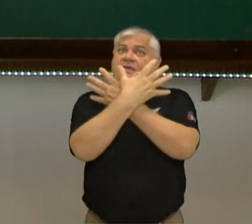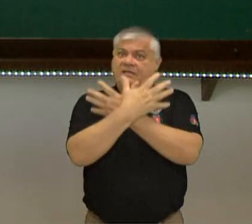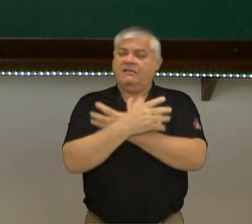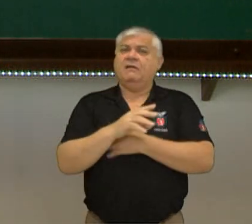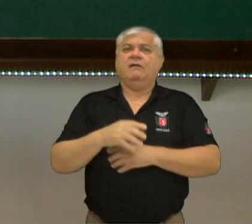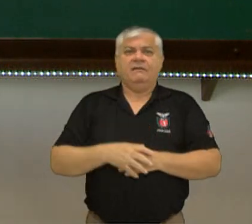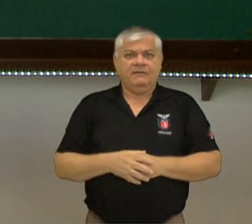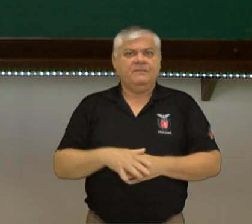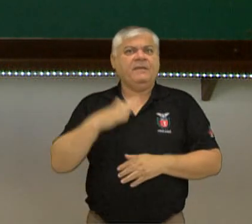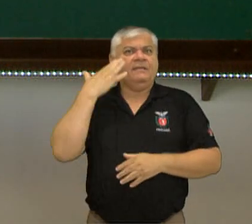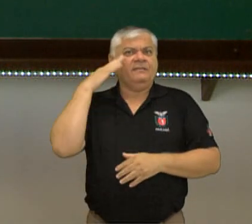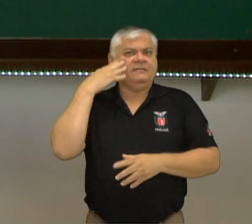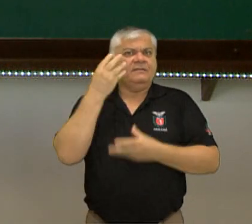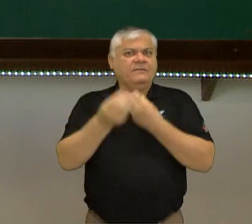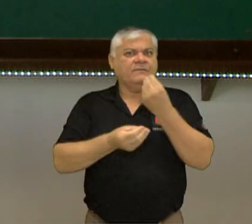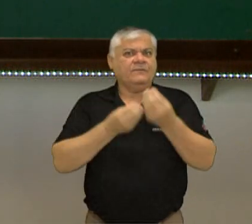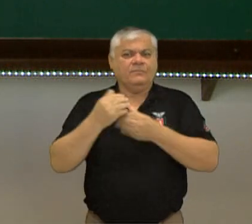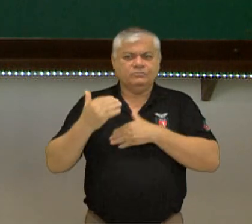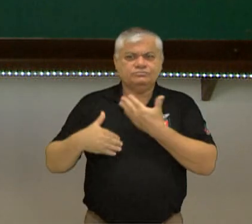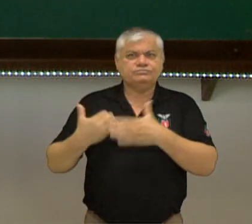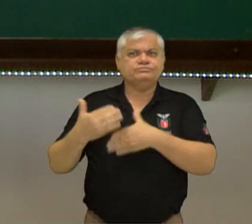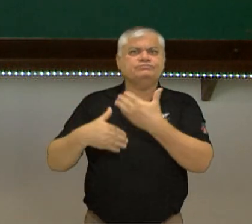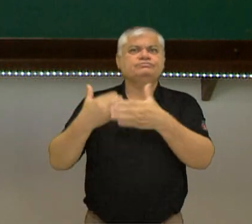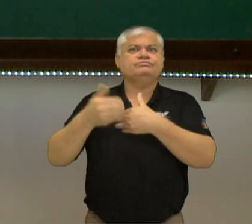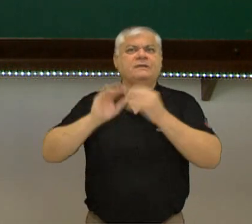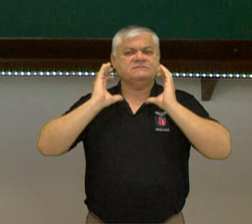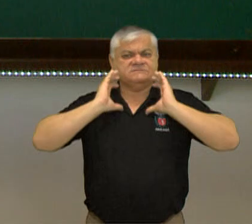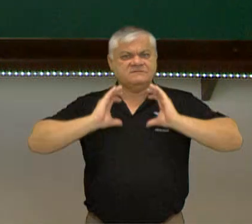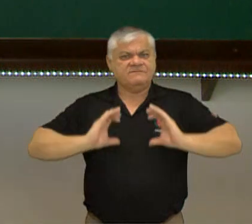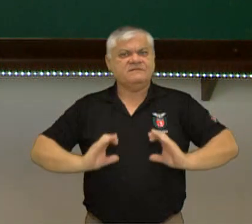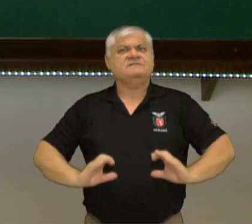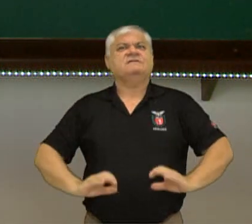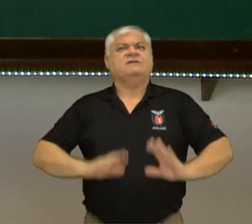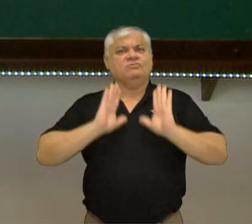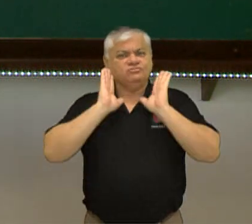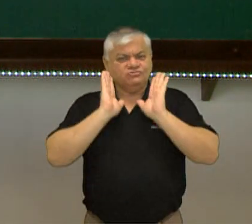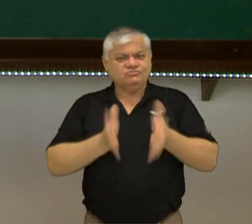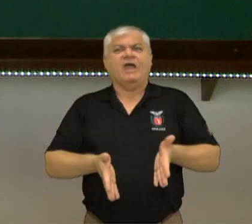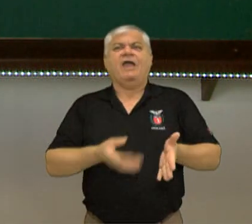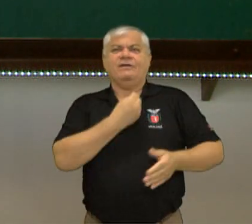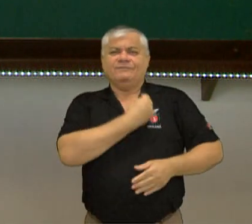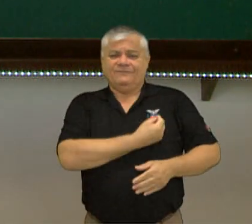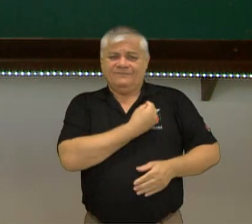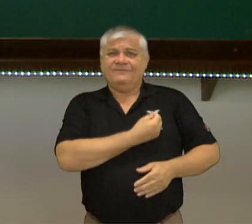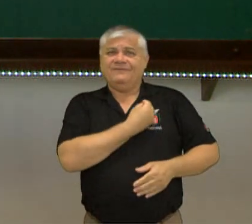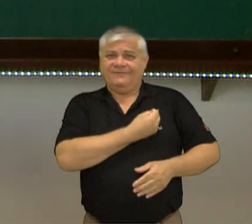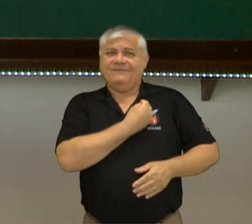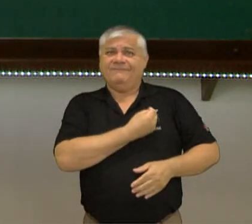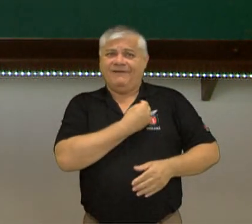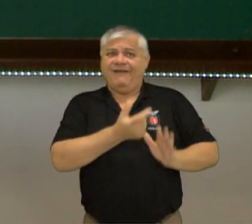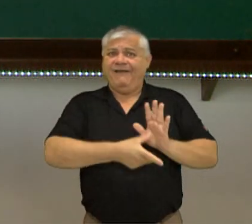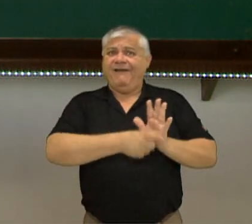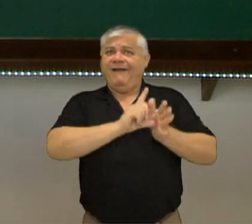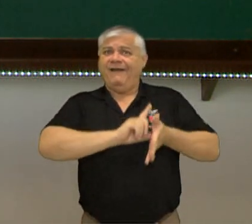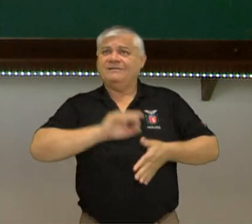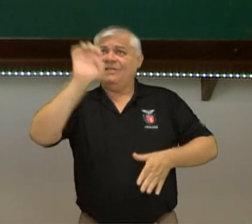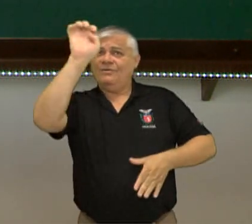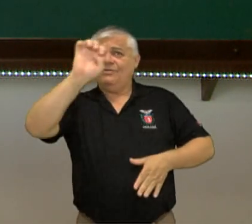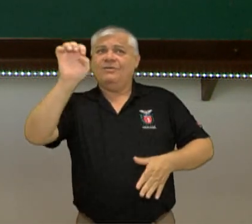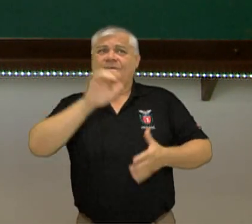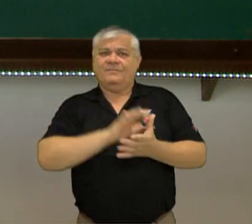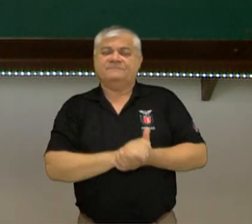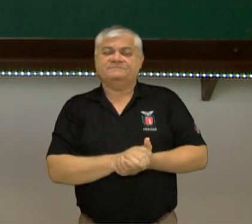entender aí esse desenvolvimento dessas civilizações que habitavam a América antes da chegada dos